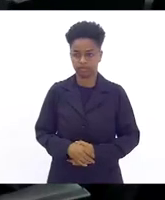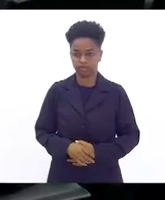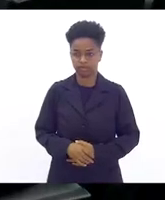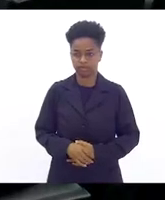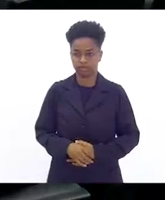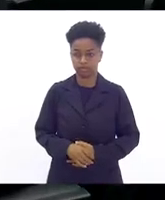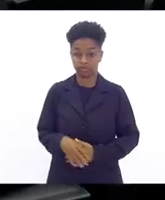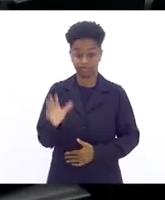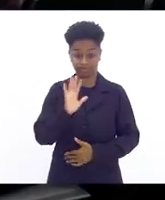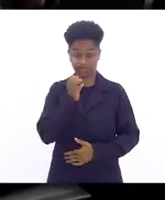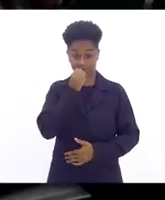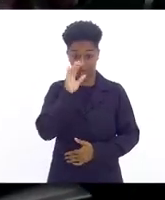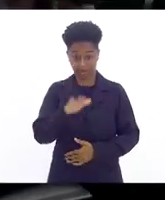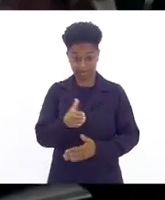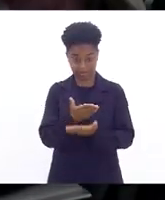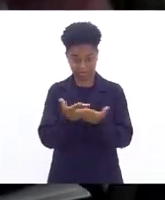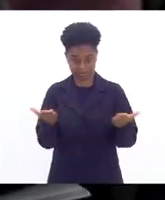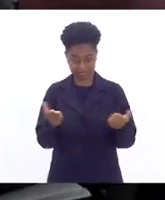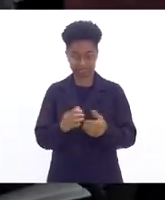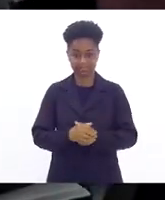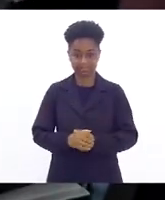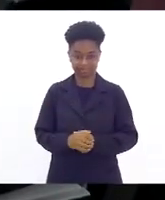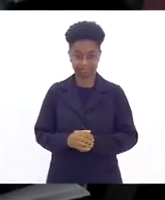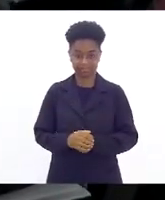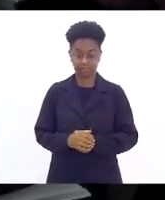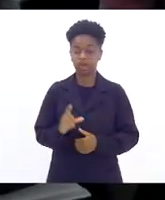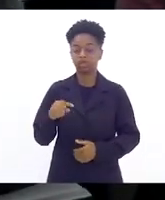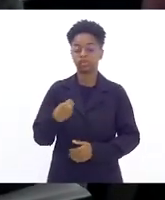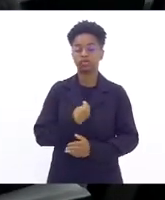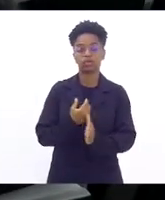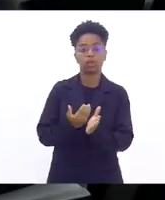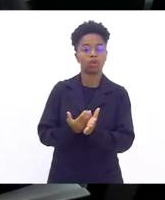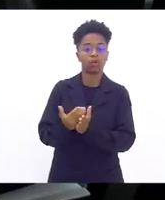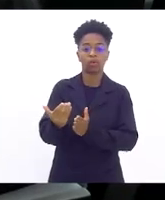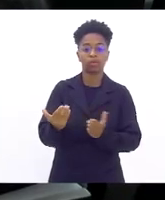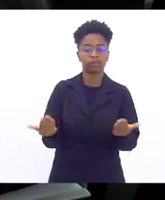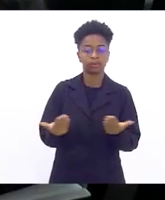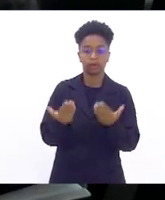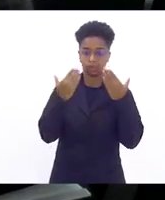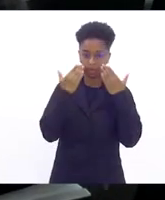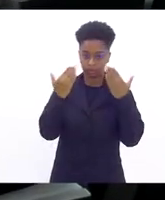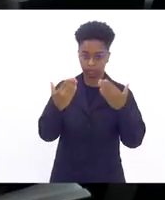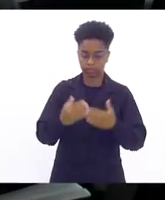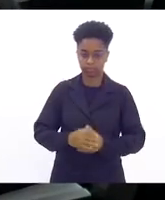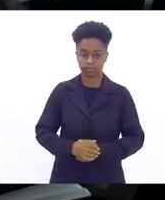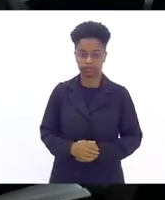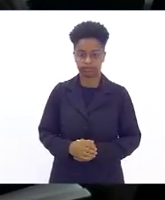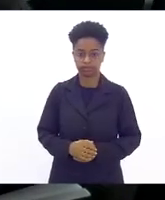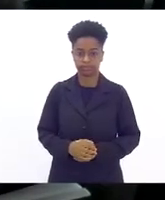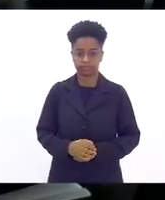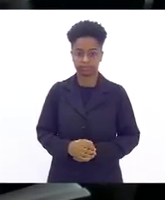Olá boa tarde a todos vamos dar início Então a nossa apresentação